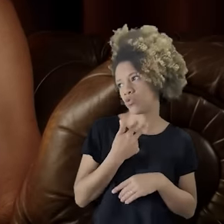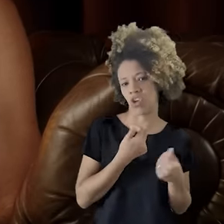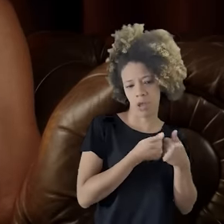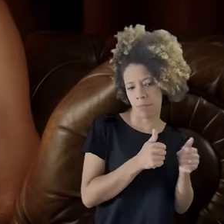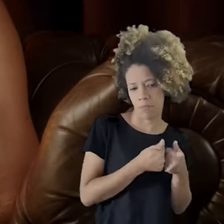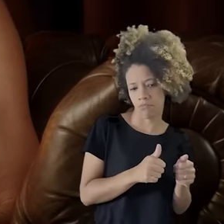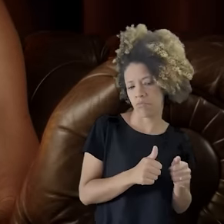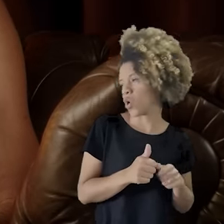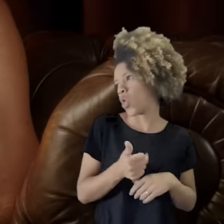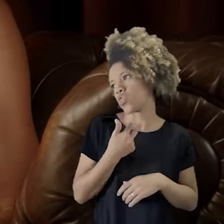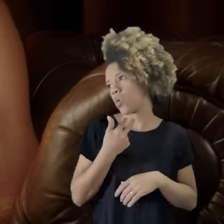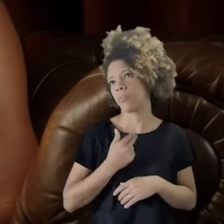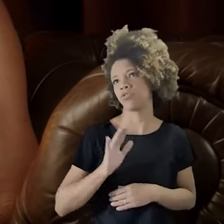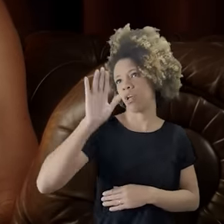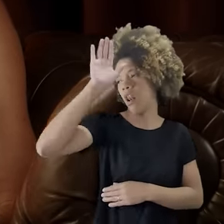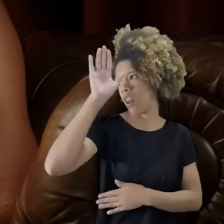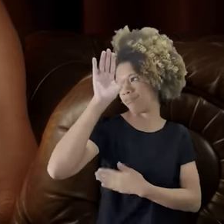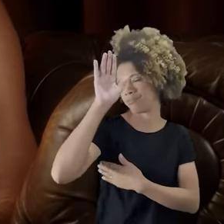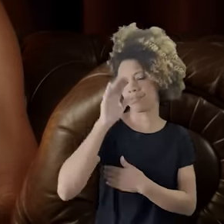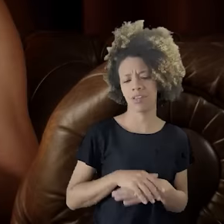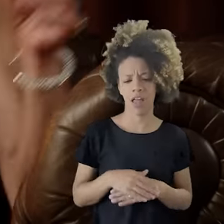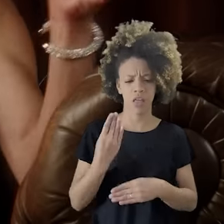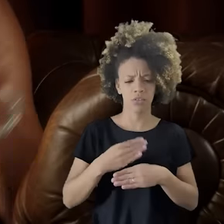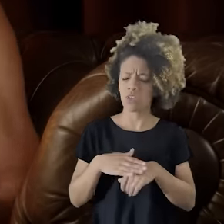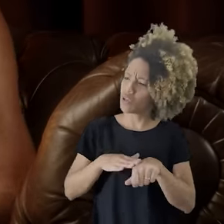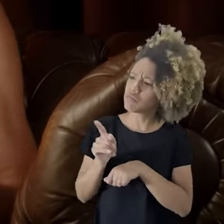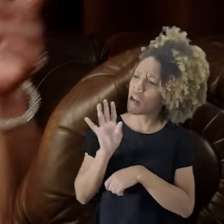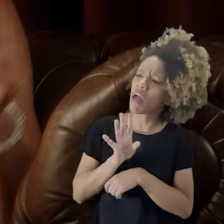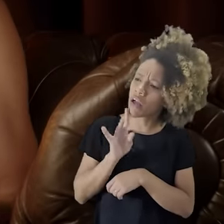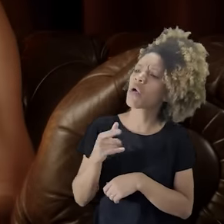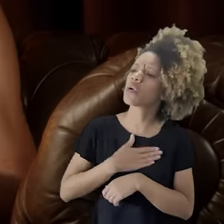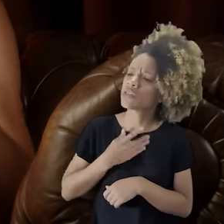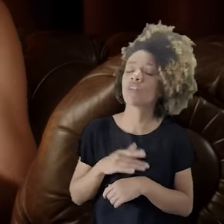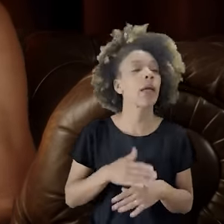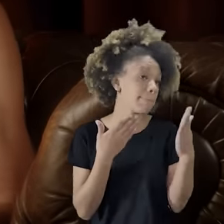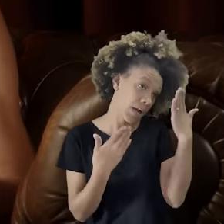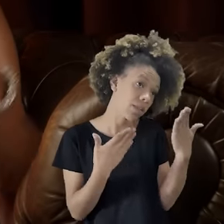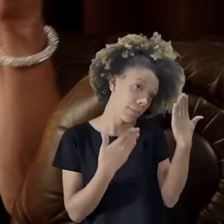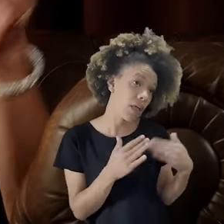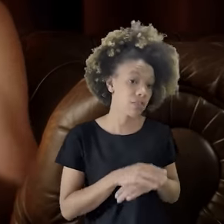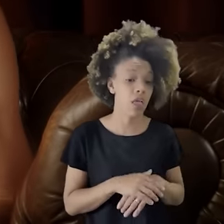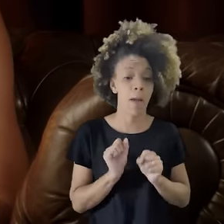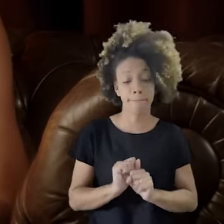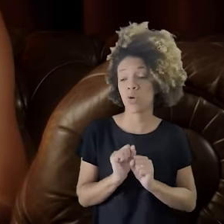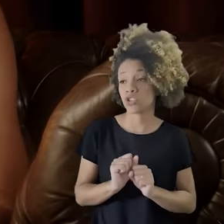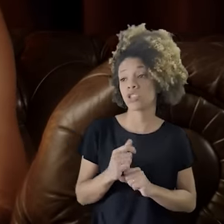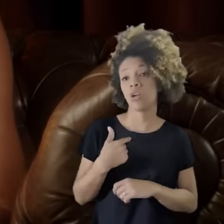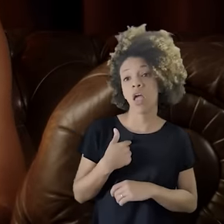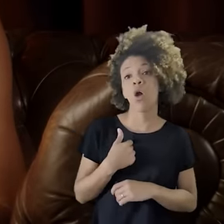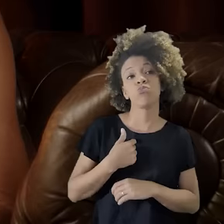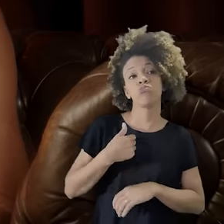ônibus porque não pode levantar a mão e aí você tá conversando Poxa você é legal né Gostei de você falar obrigado Ah eu poderia ser até